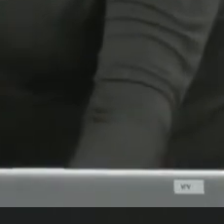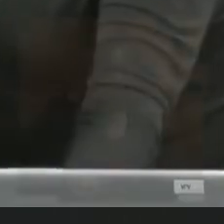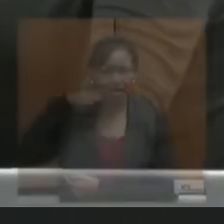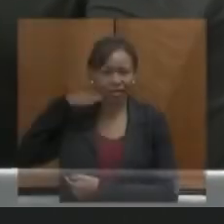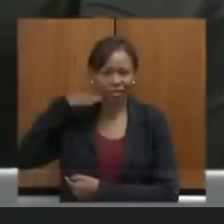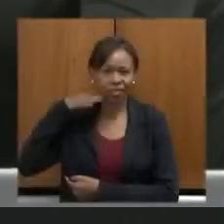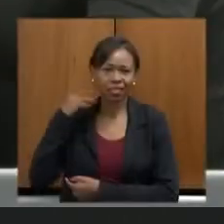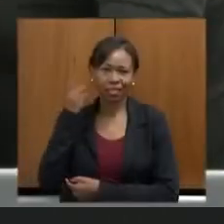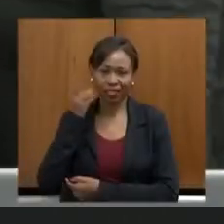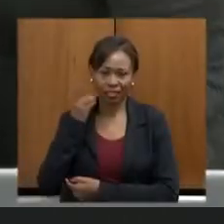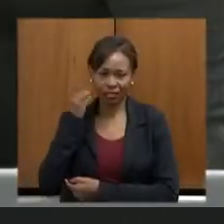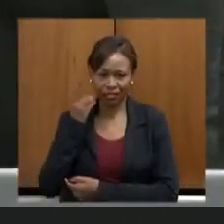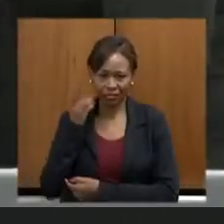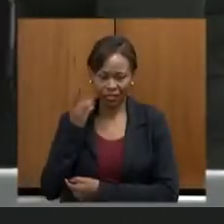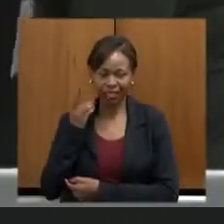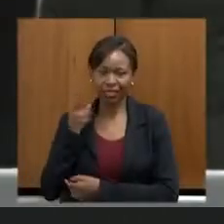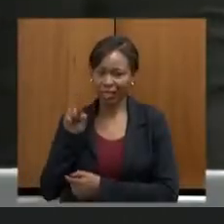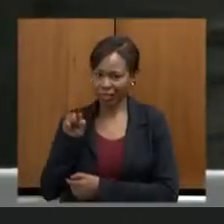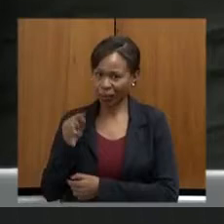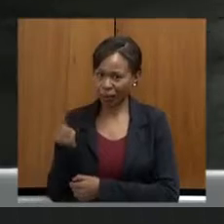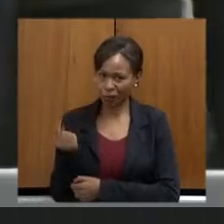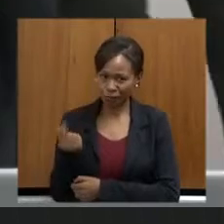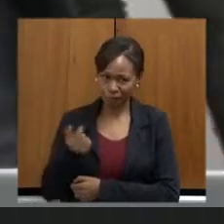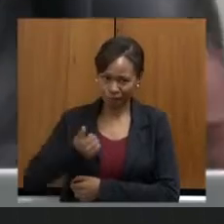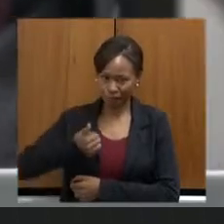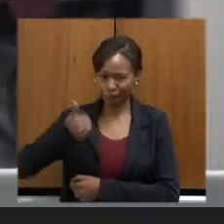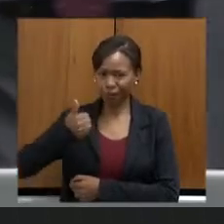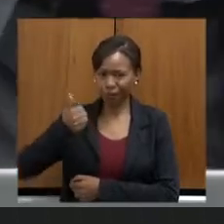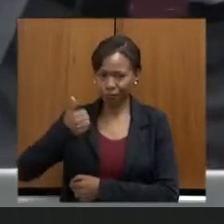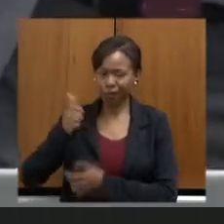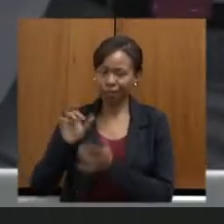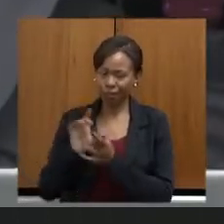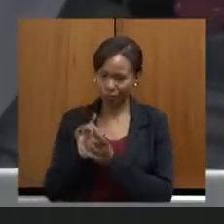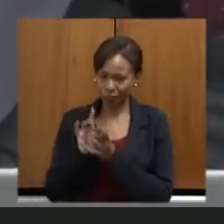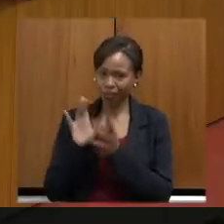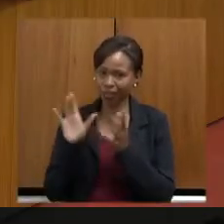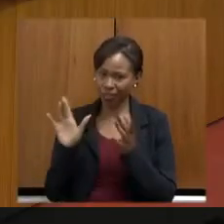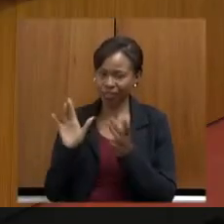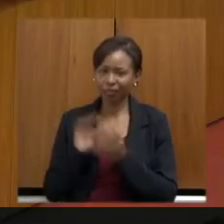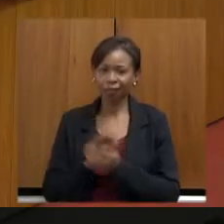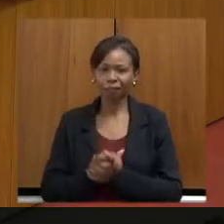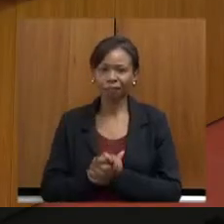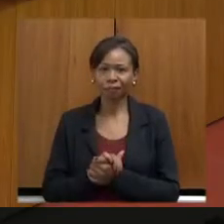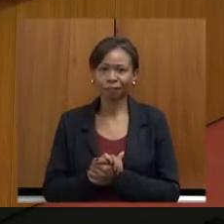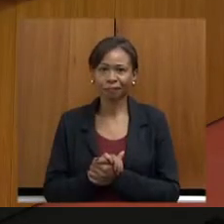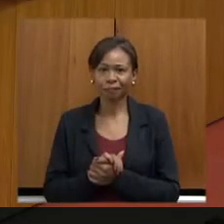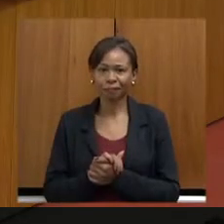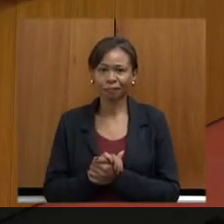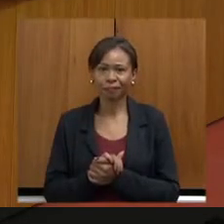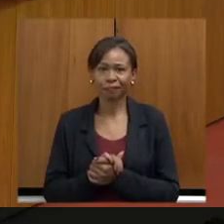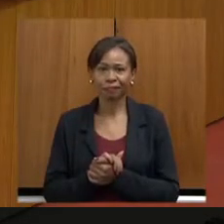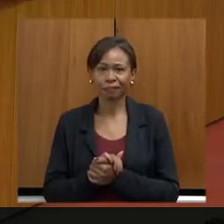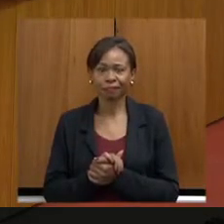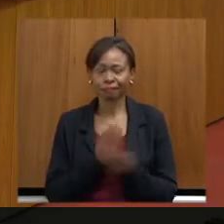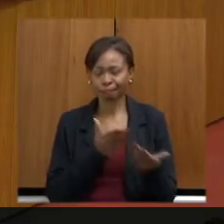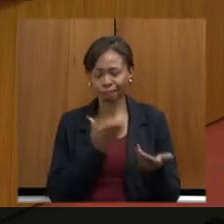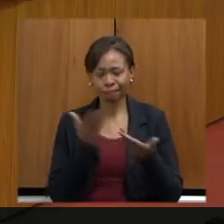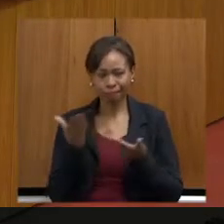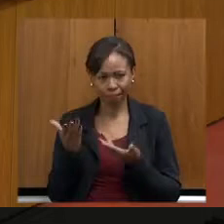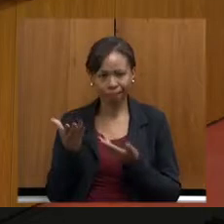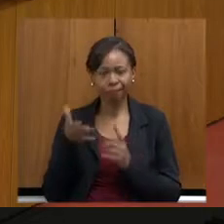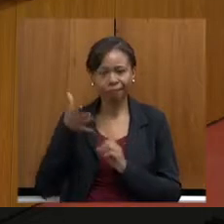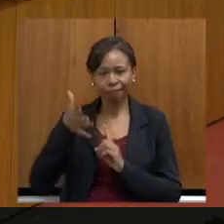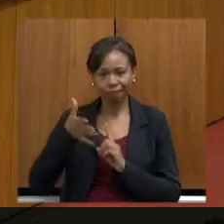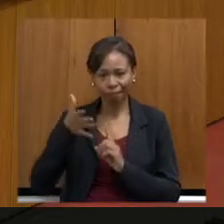Cerqueira nessa ordem só Abrindo mão para falar mais adiante passo a palavra deputados dentre